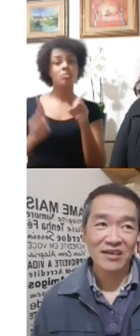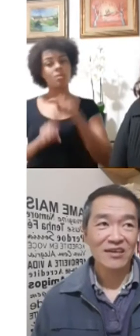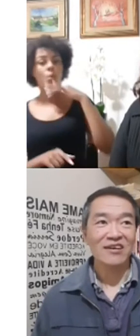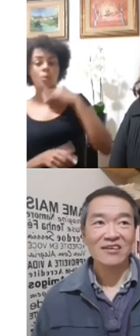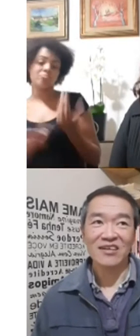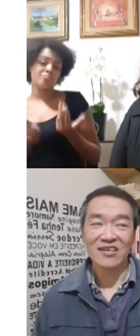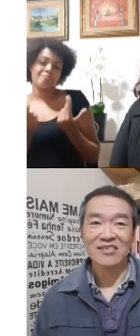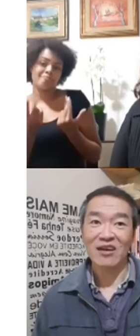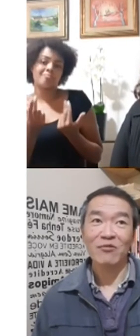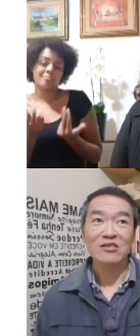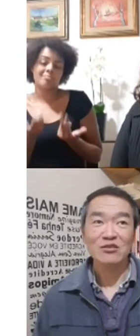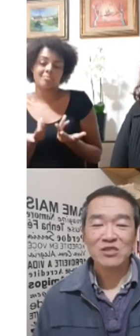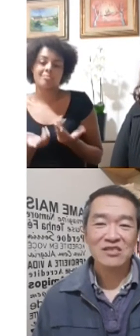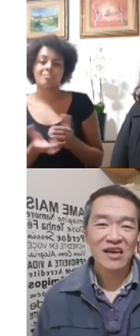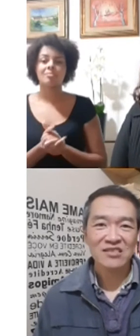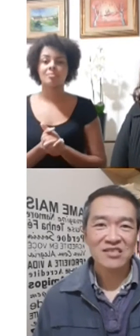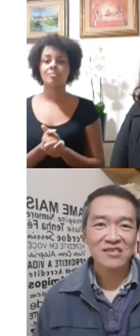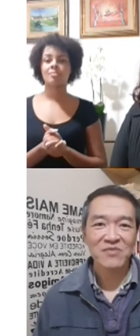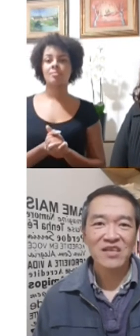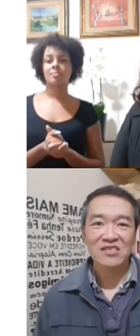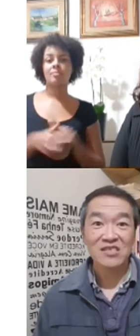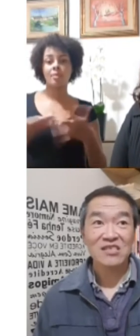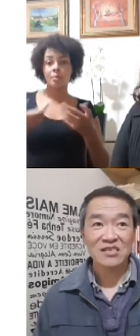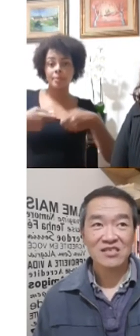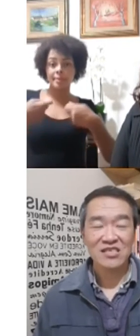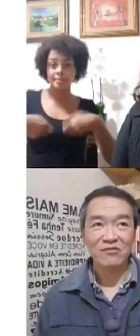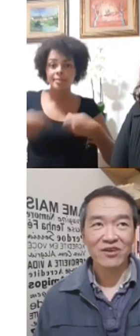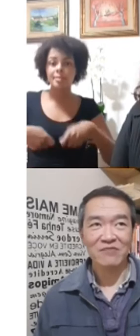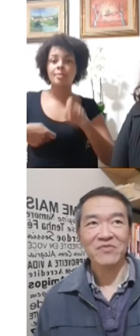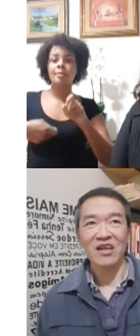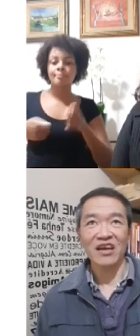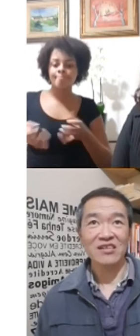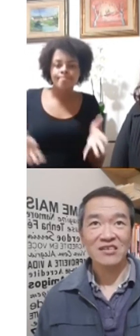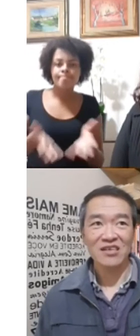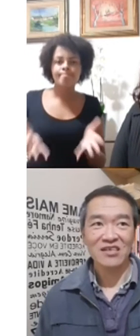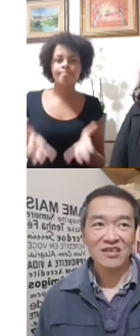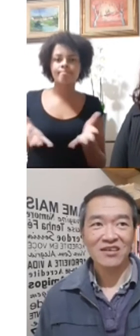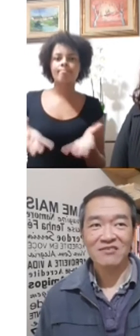Então, a gente precisa de iniciativa, né?